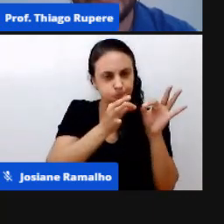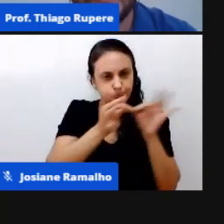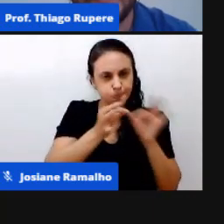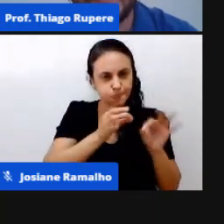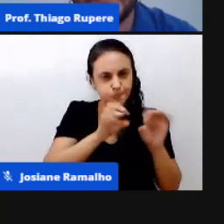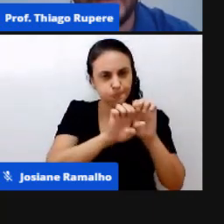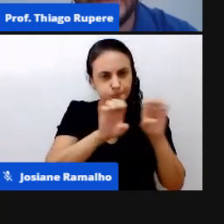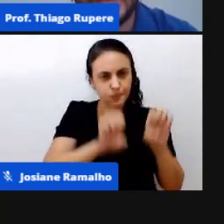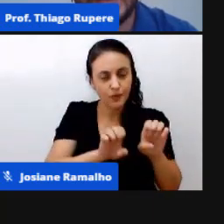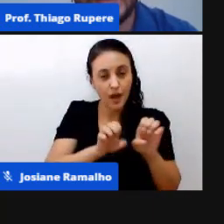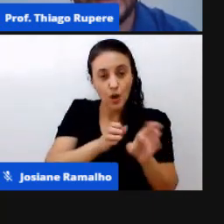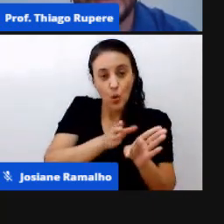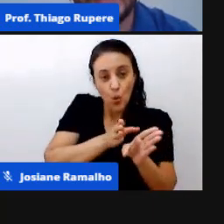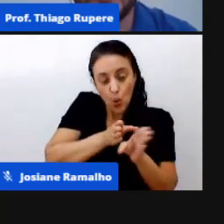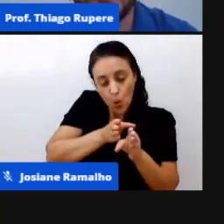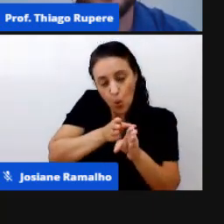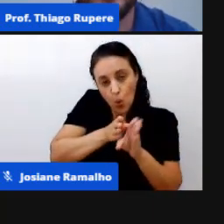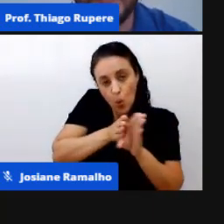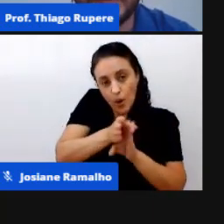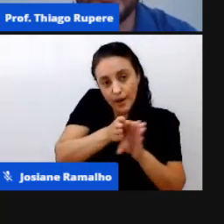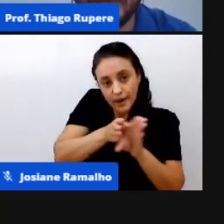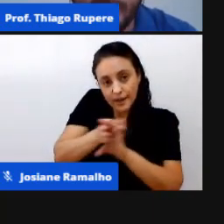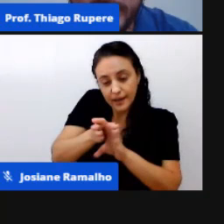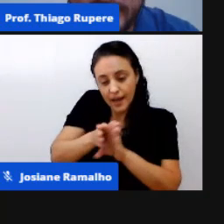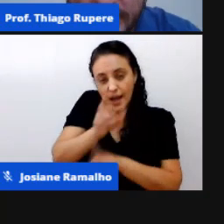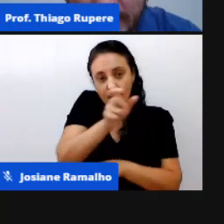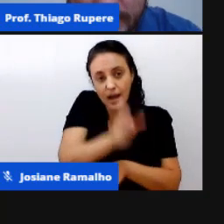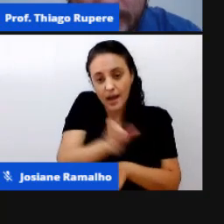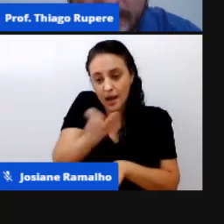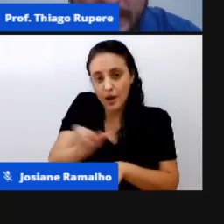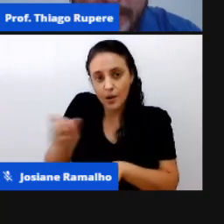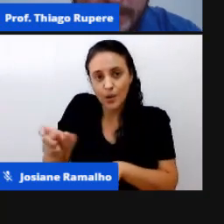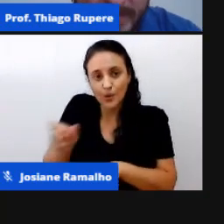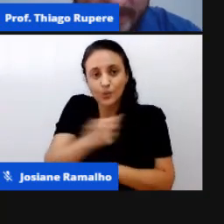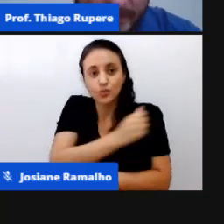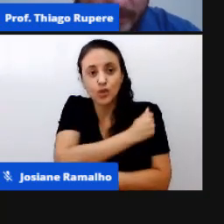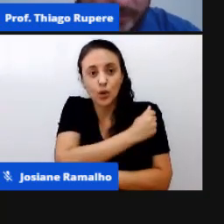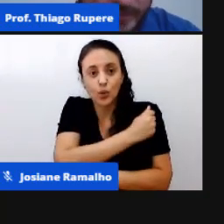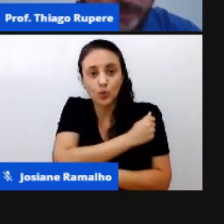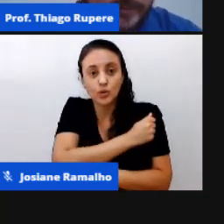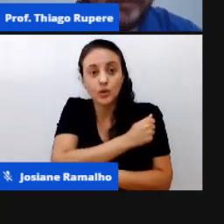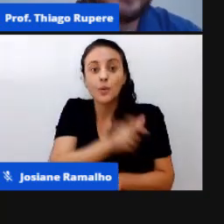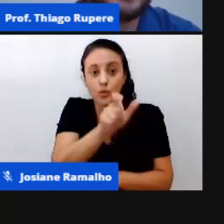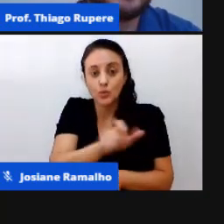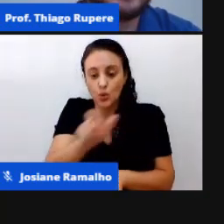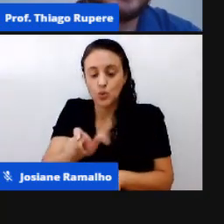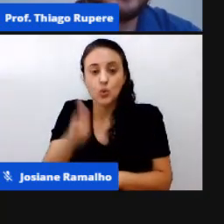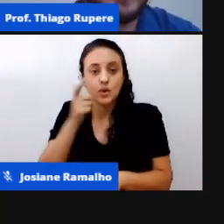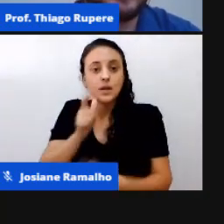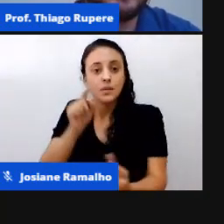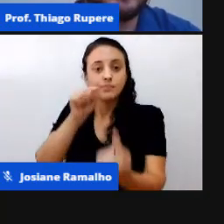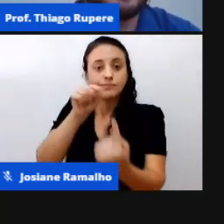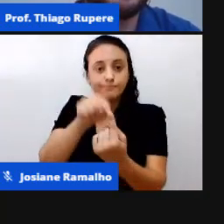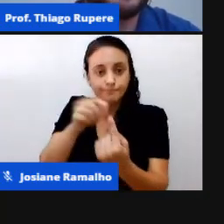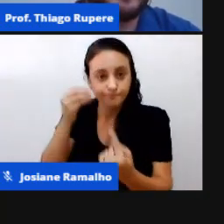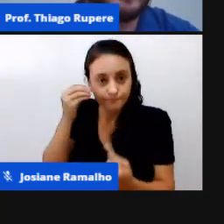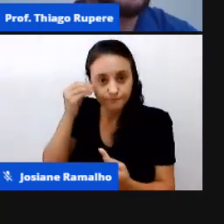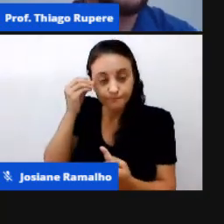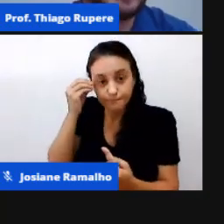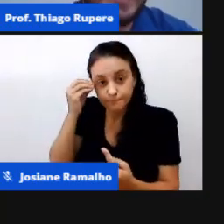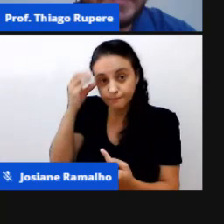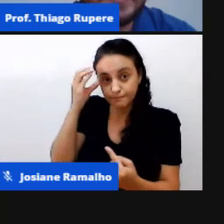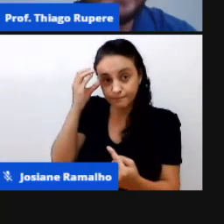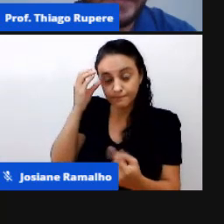esses aprendizes, no desenvolvimento do seu conhecimento. Mas agora, com as metodologias ativas, o aluno,